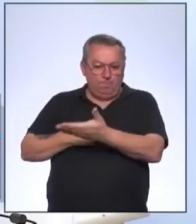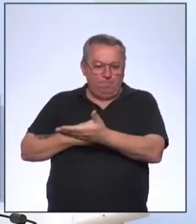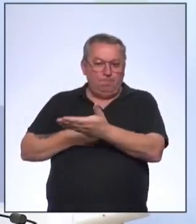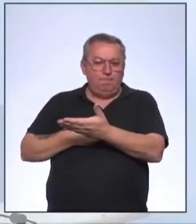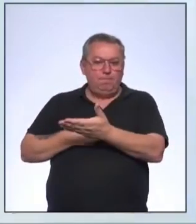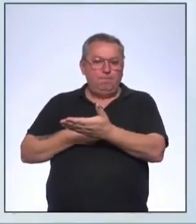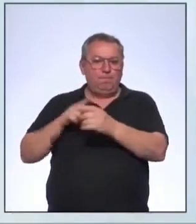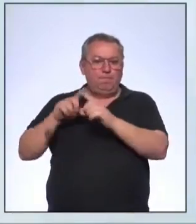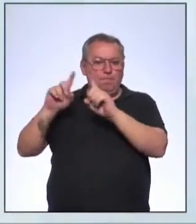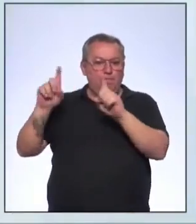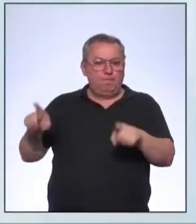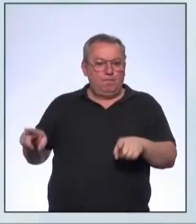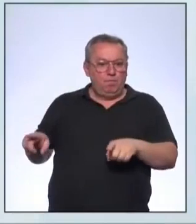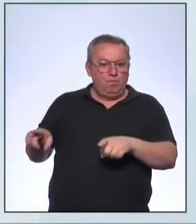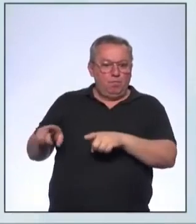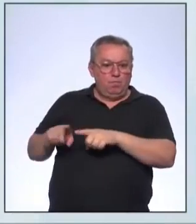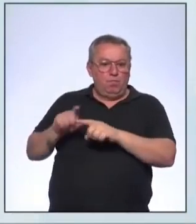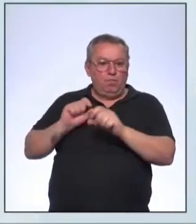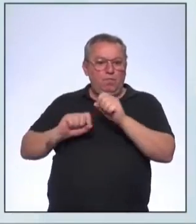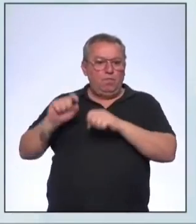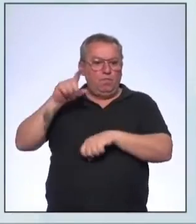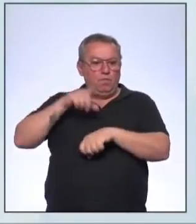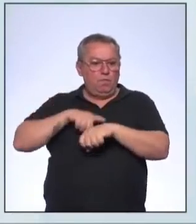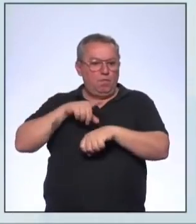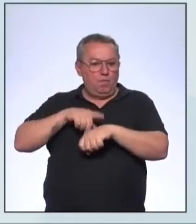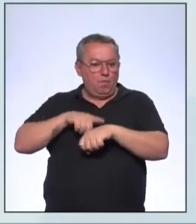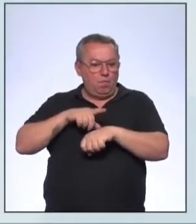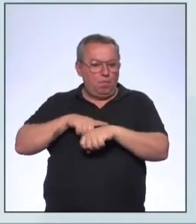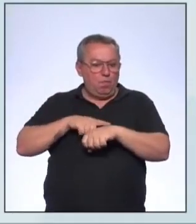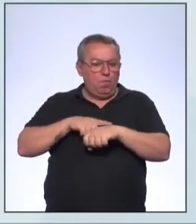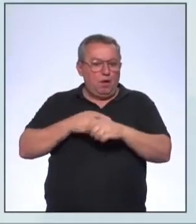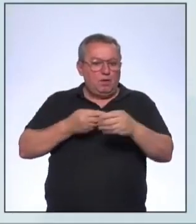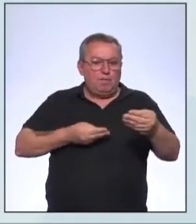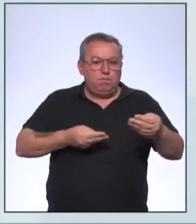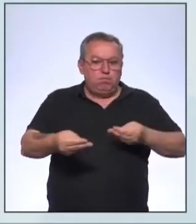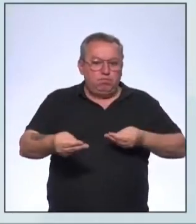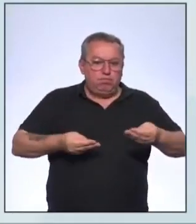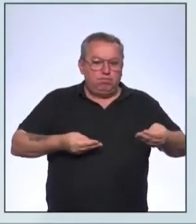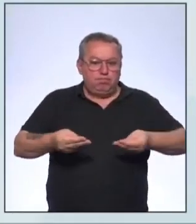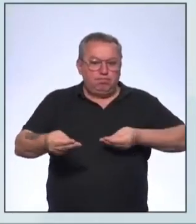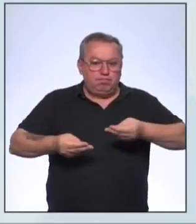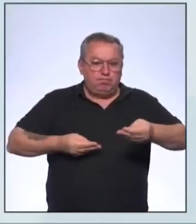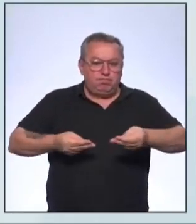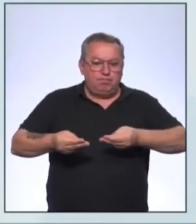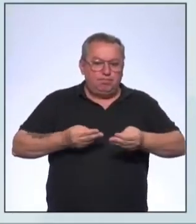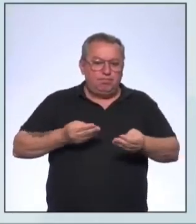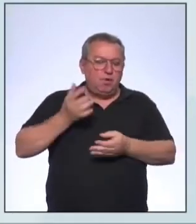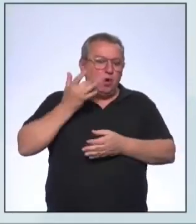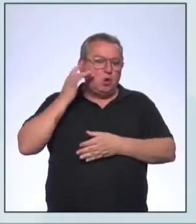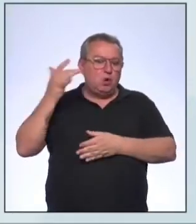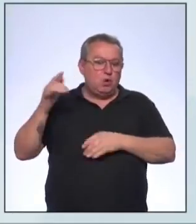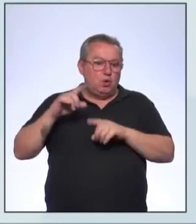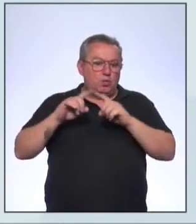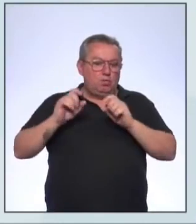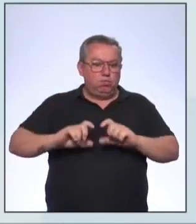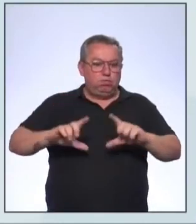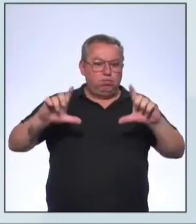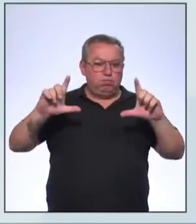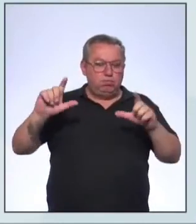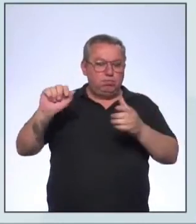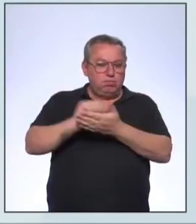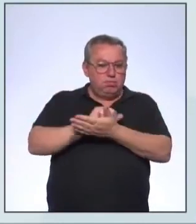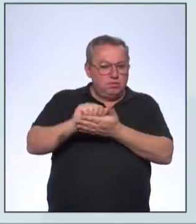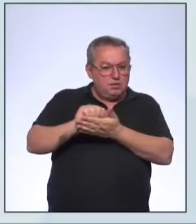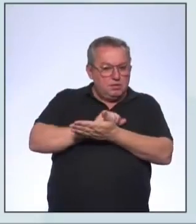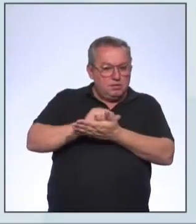que retrata aí o que foi esse período aí da mineração do ouro, né? Então, essa é uma clara imagem da lavagem